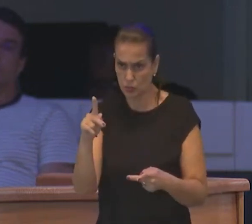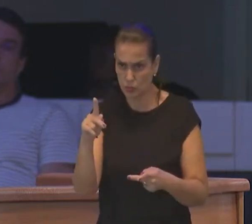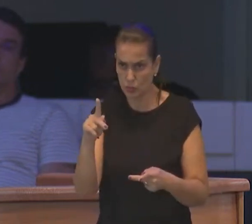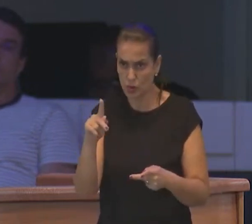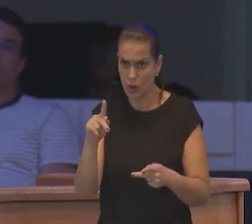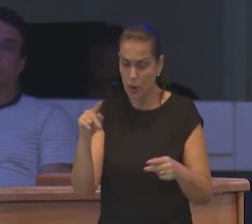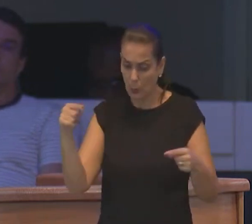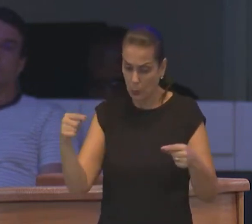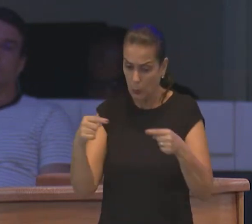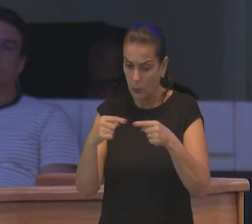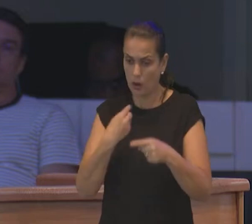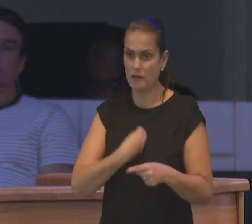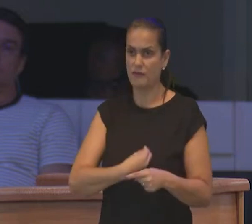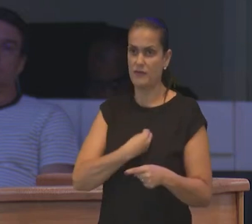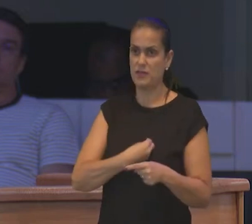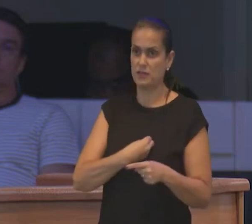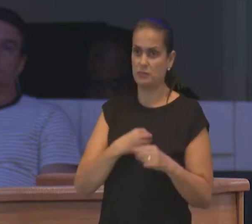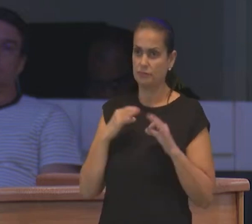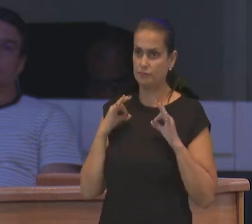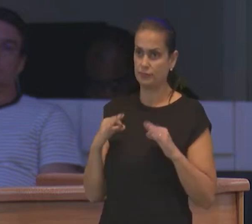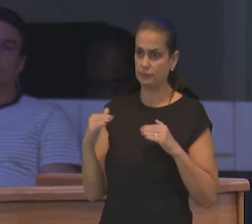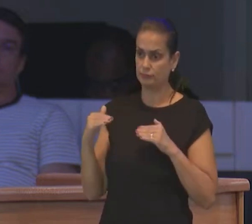vive.